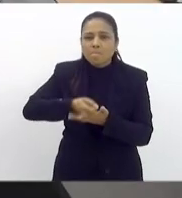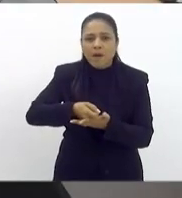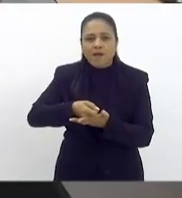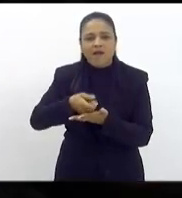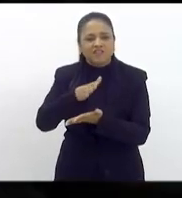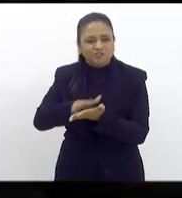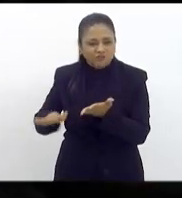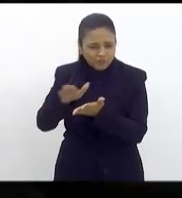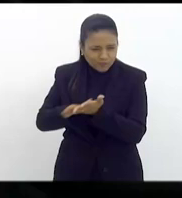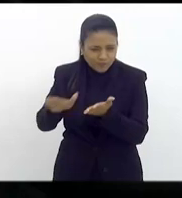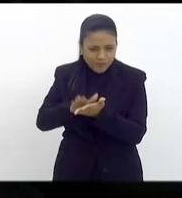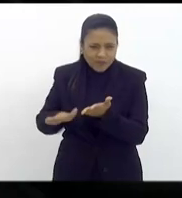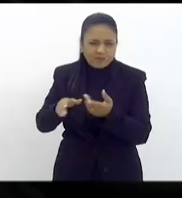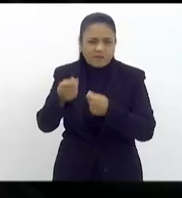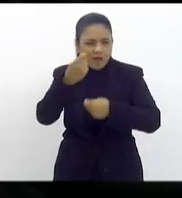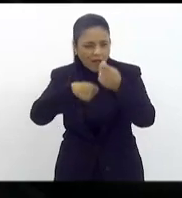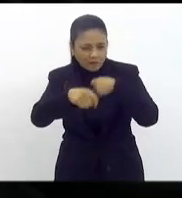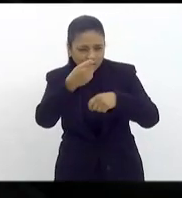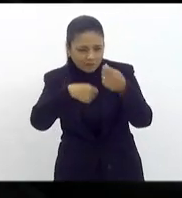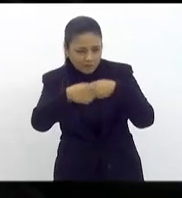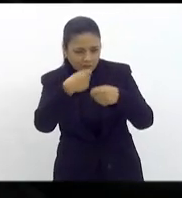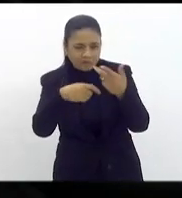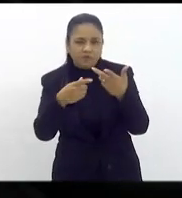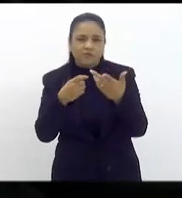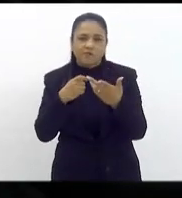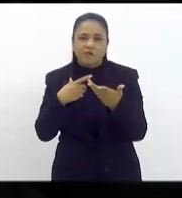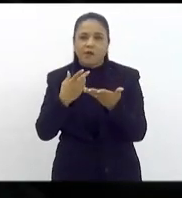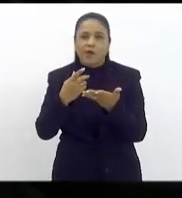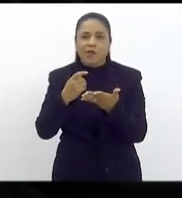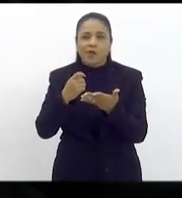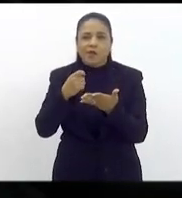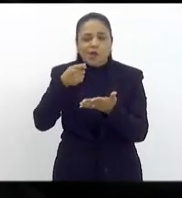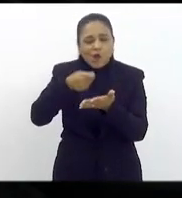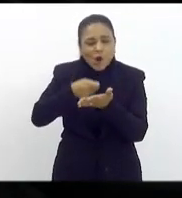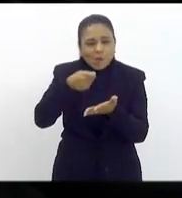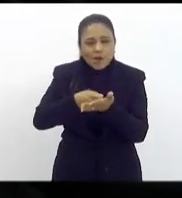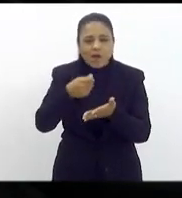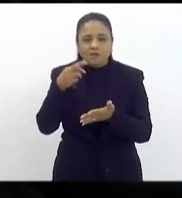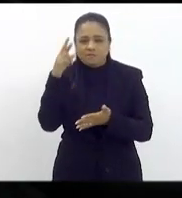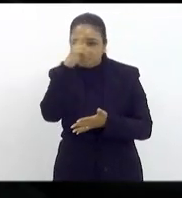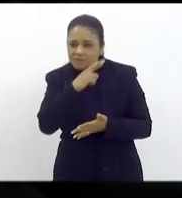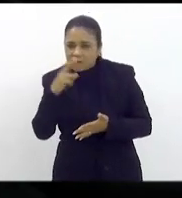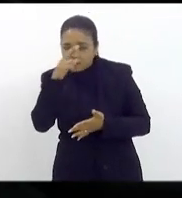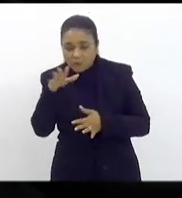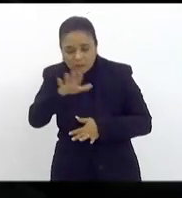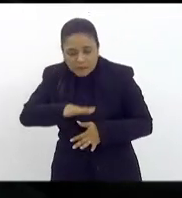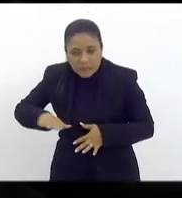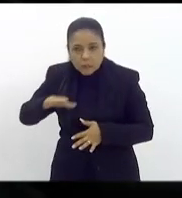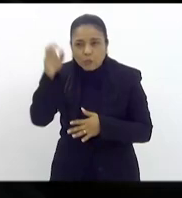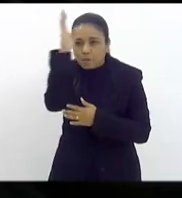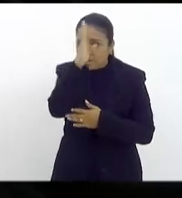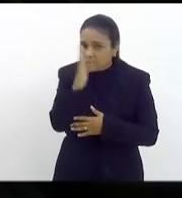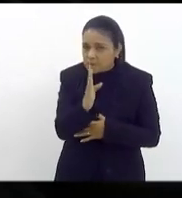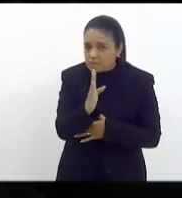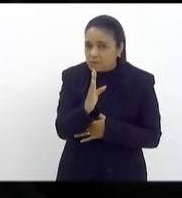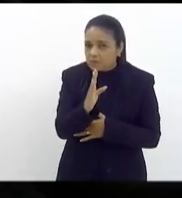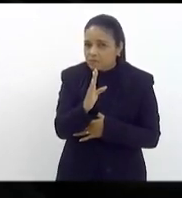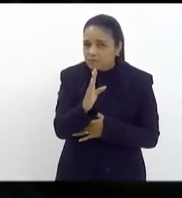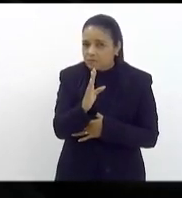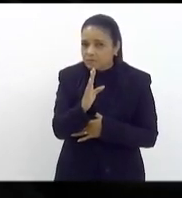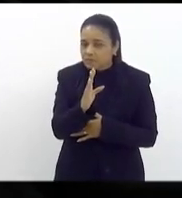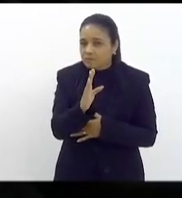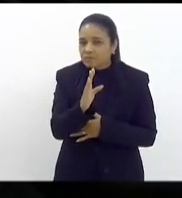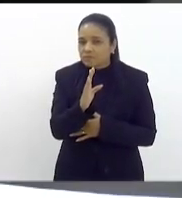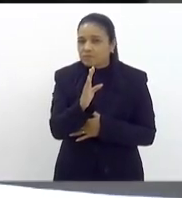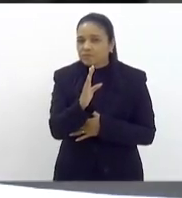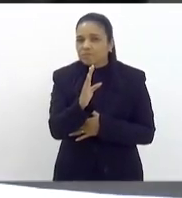despesa administrativa para promover a cobrança e a fiscalização em todo o território nacional, que me parece compatível.